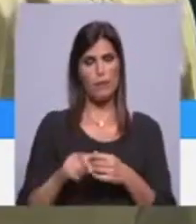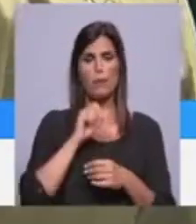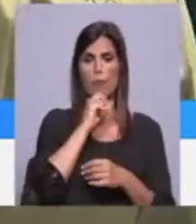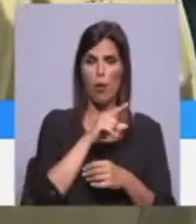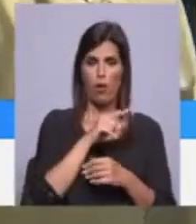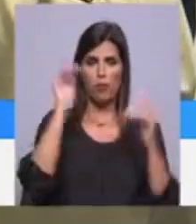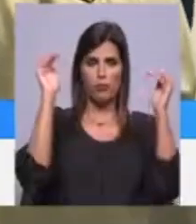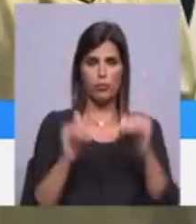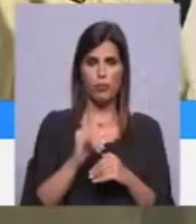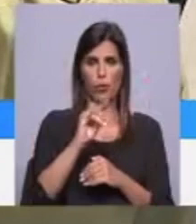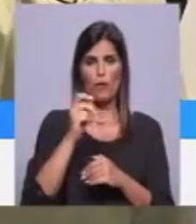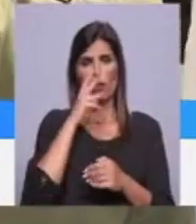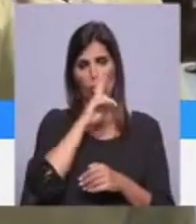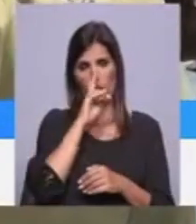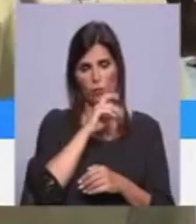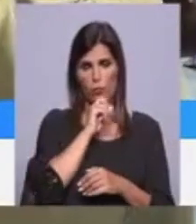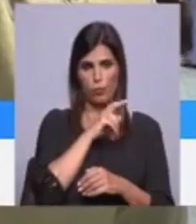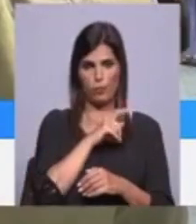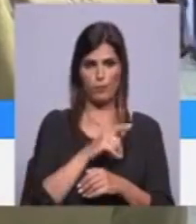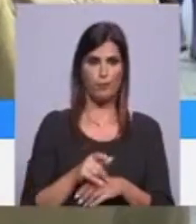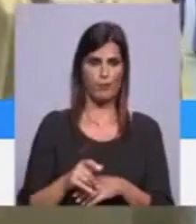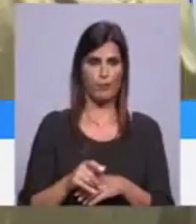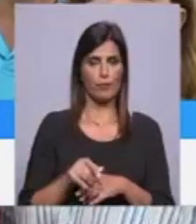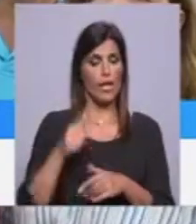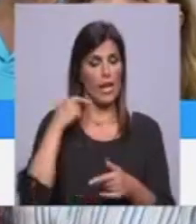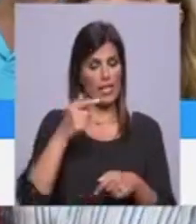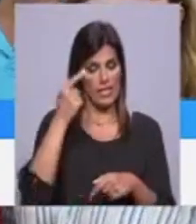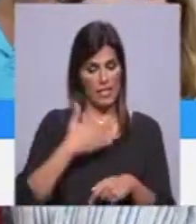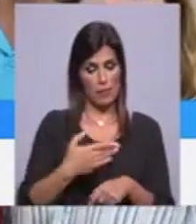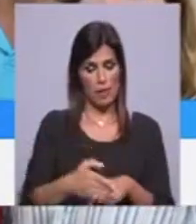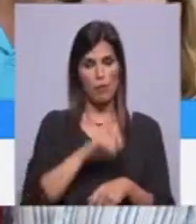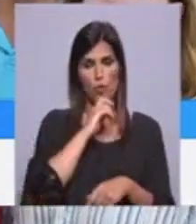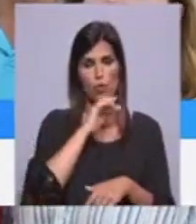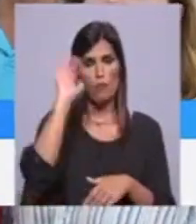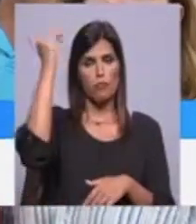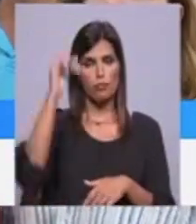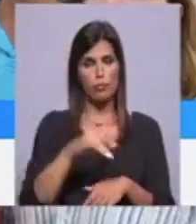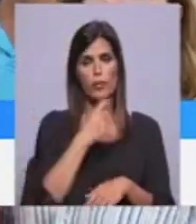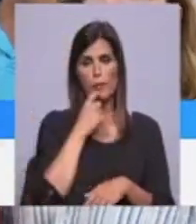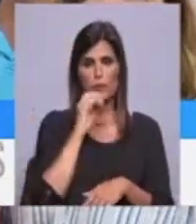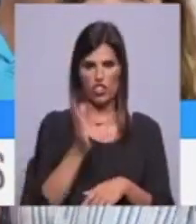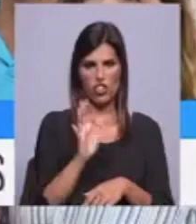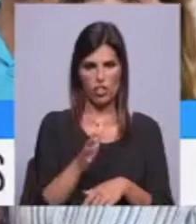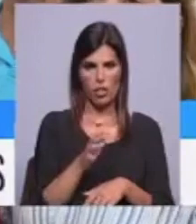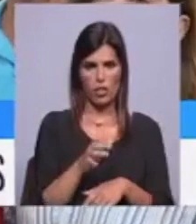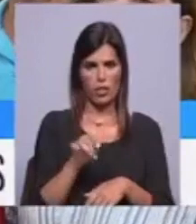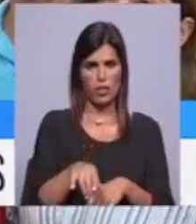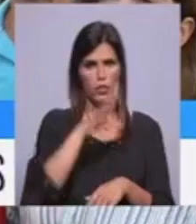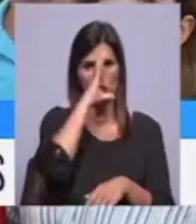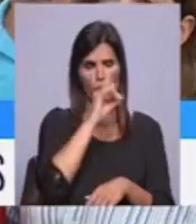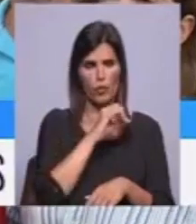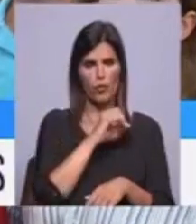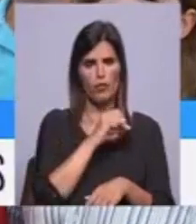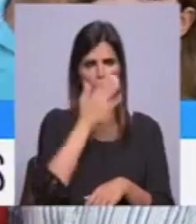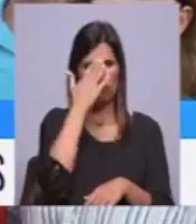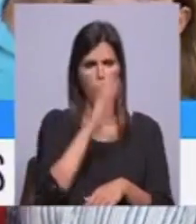estar a descida do IVA do gás. Ficámos a saber também esta semana que ele já podia ter sido reduzido desde abril. Portanto, este governo não é só incompetente,